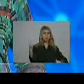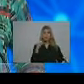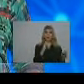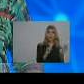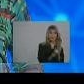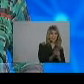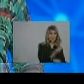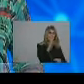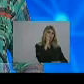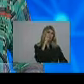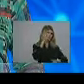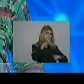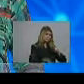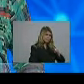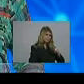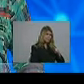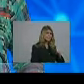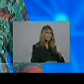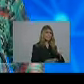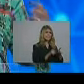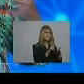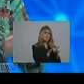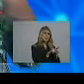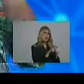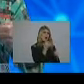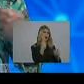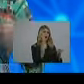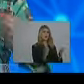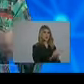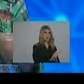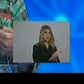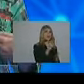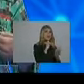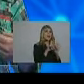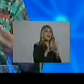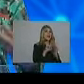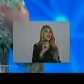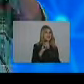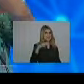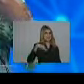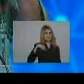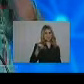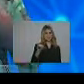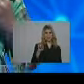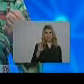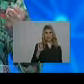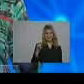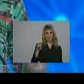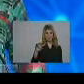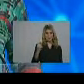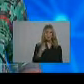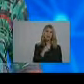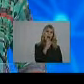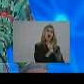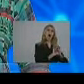que é estuprada, violentada e agredida, como relatora da Lei Maria da Penha, sinto-me